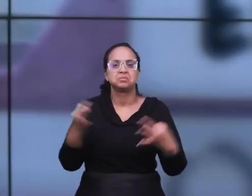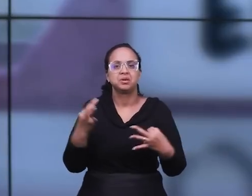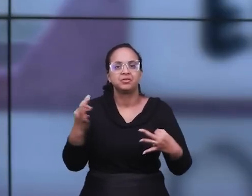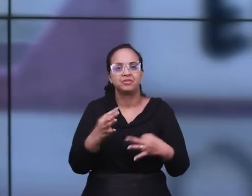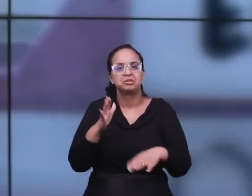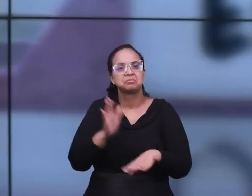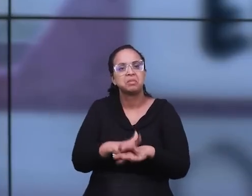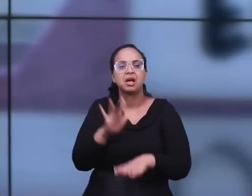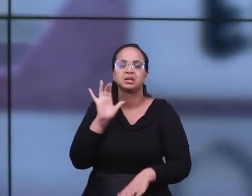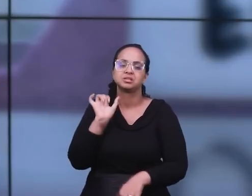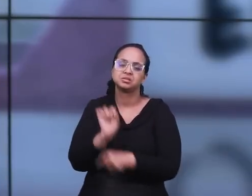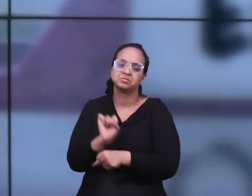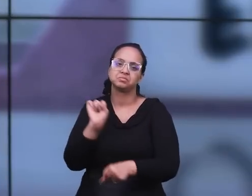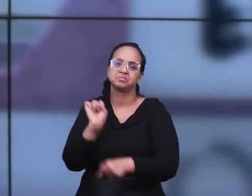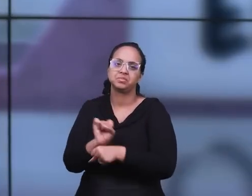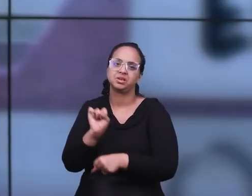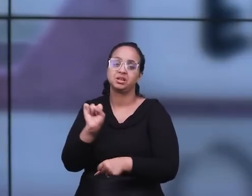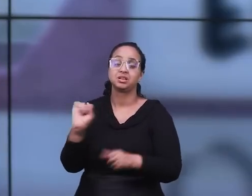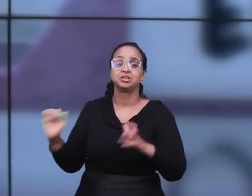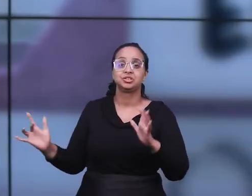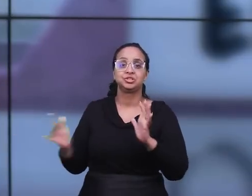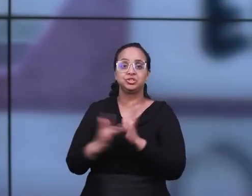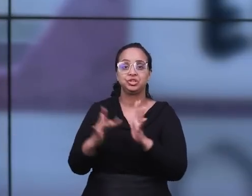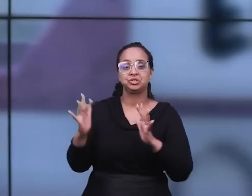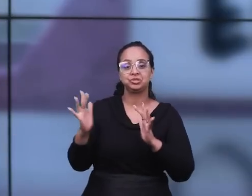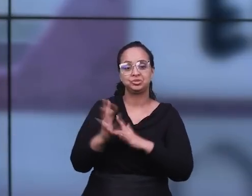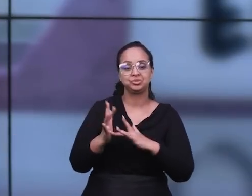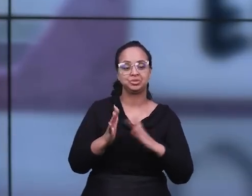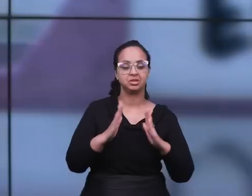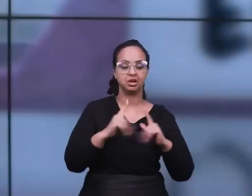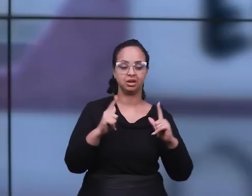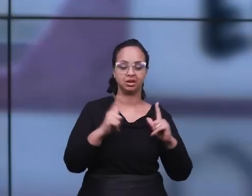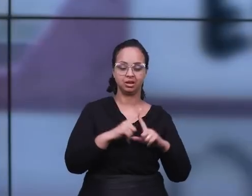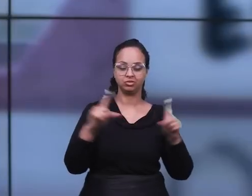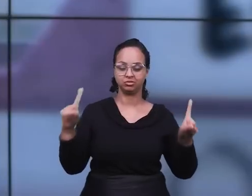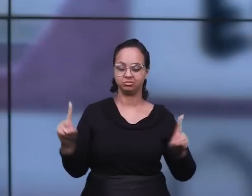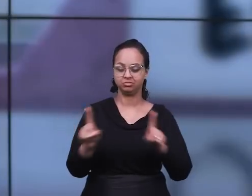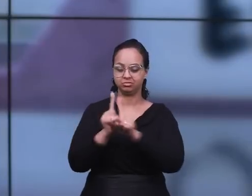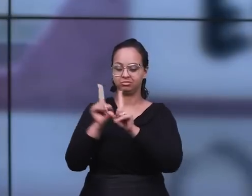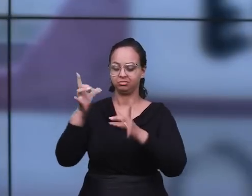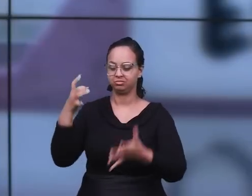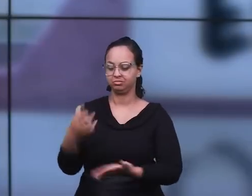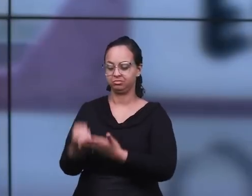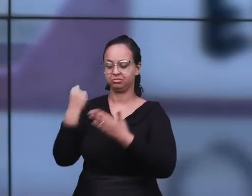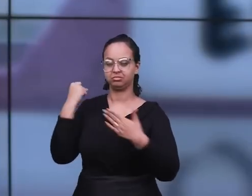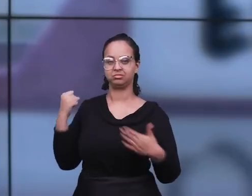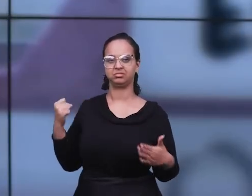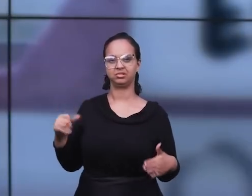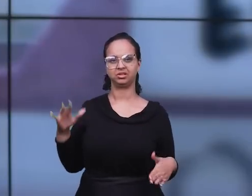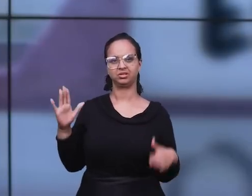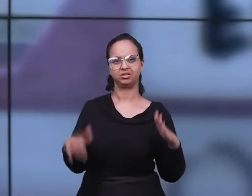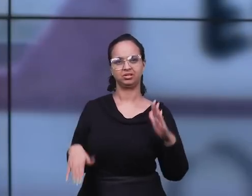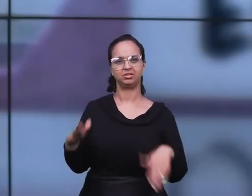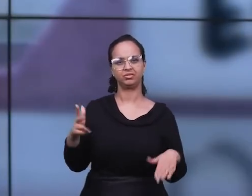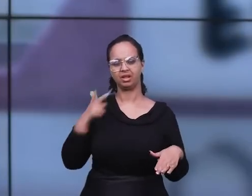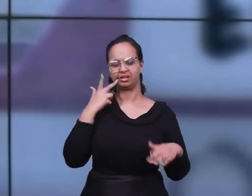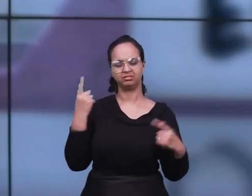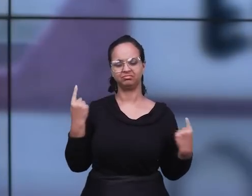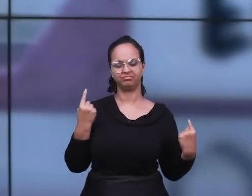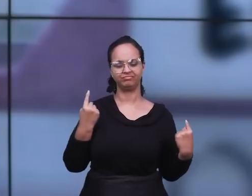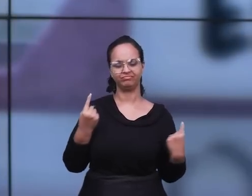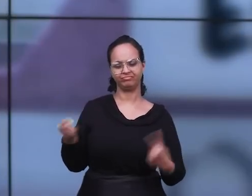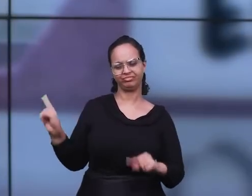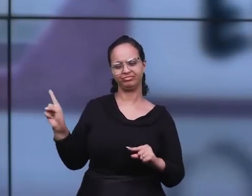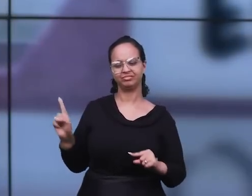mais aguardado, da noiva à igreja com o noivo Jesus. As narrativas atuais buscam fazer oposição a